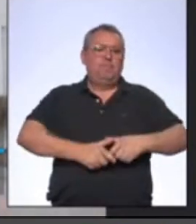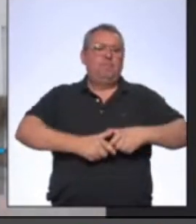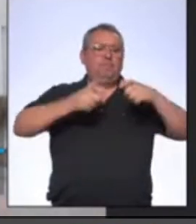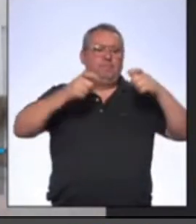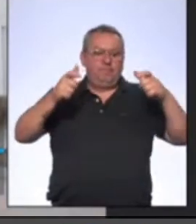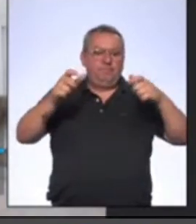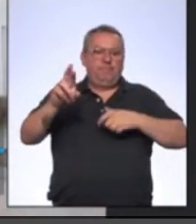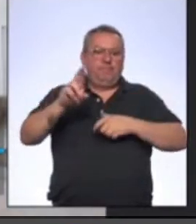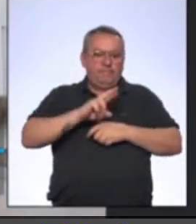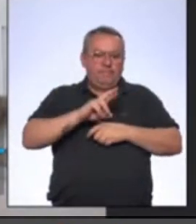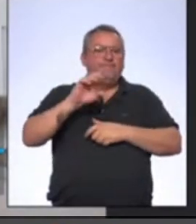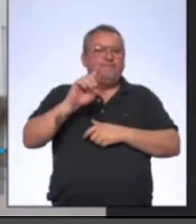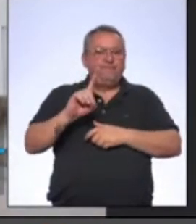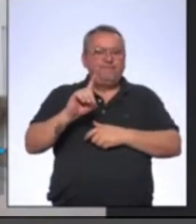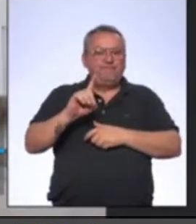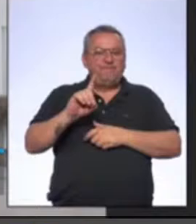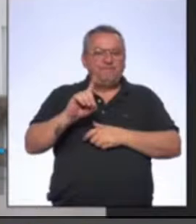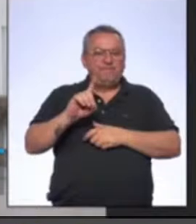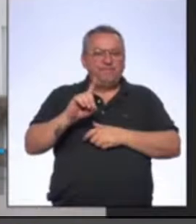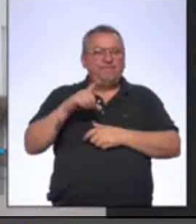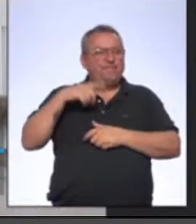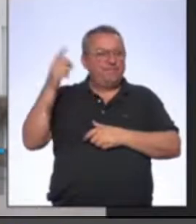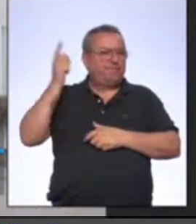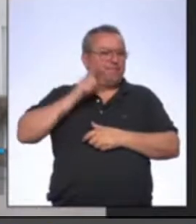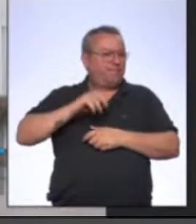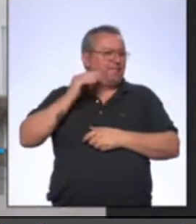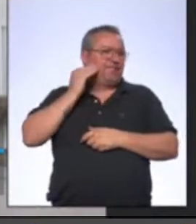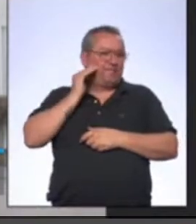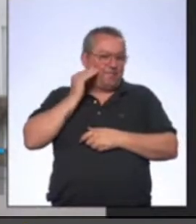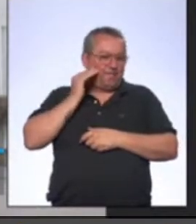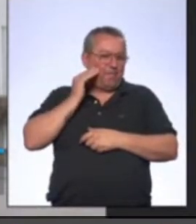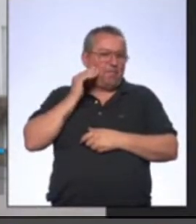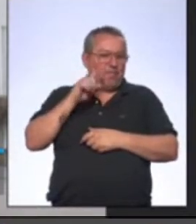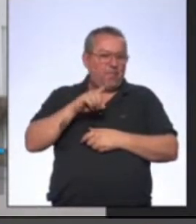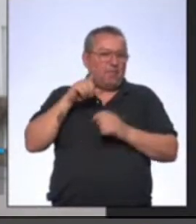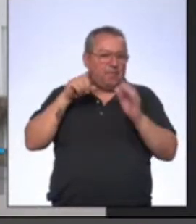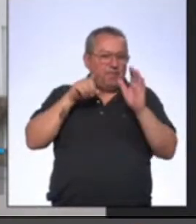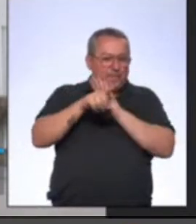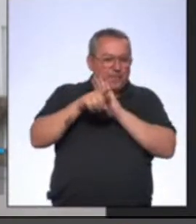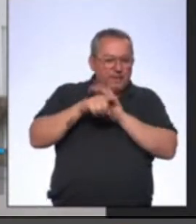maioria respondeu a letra B. Então, eles entenderam, acredito que é essa questão.